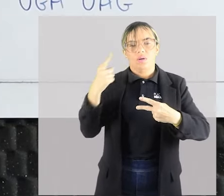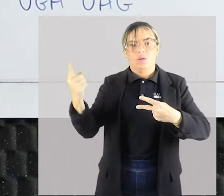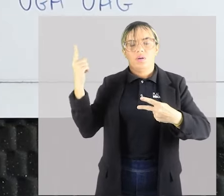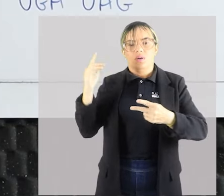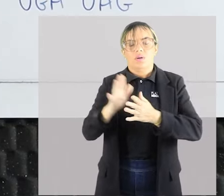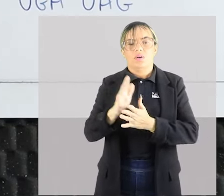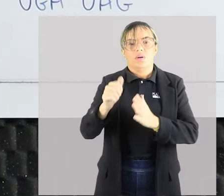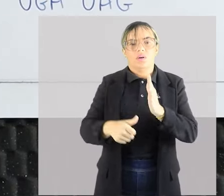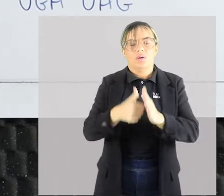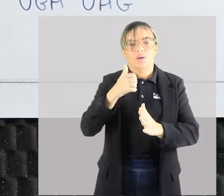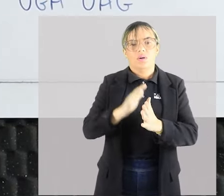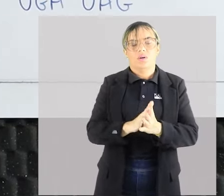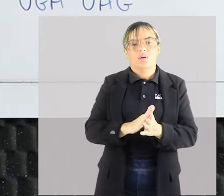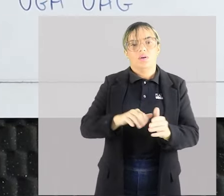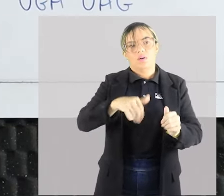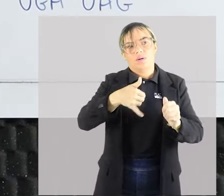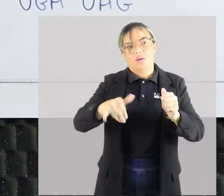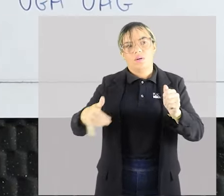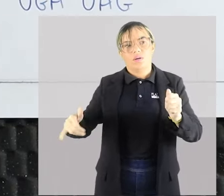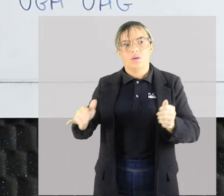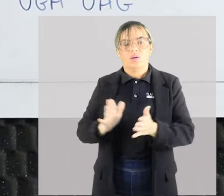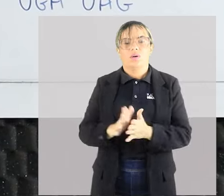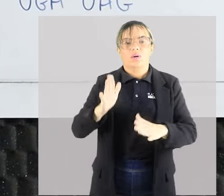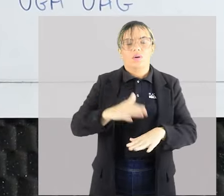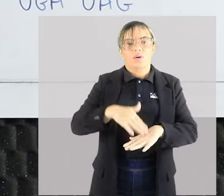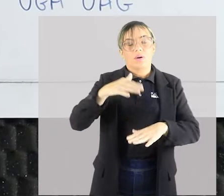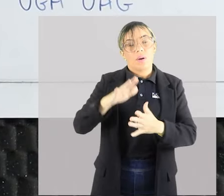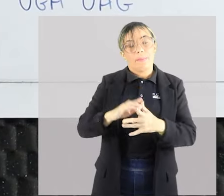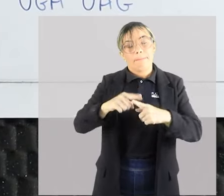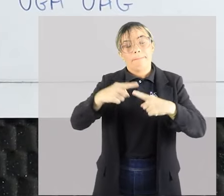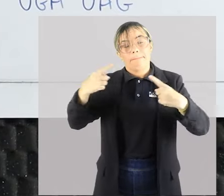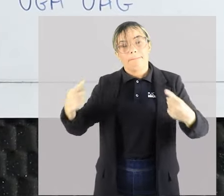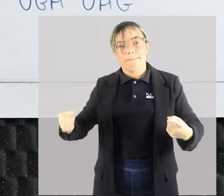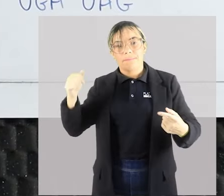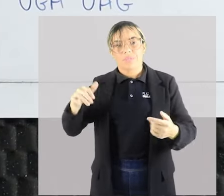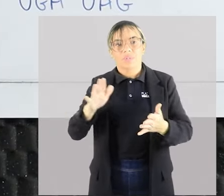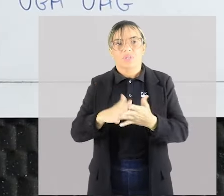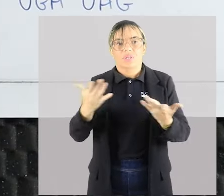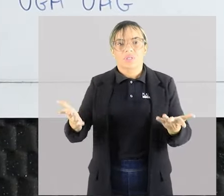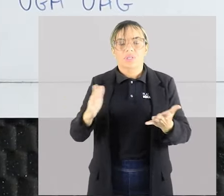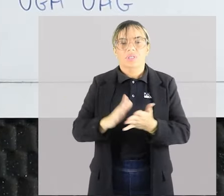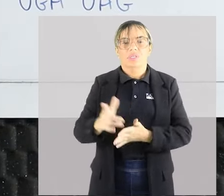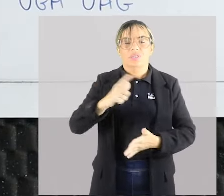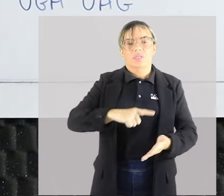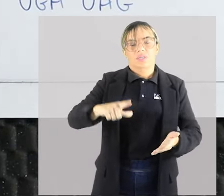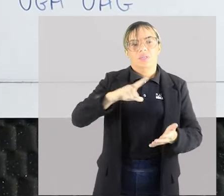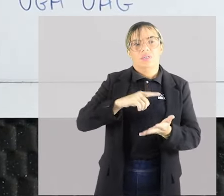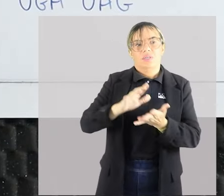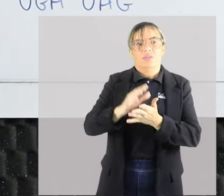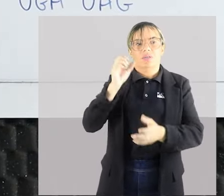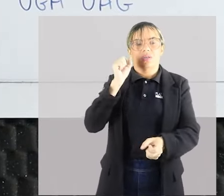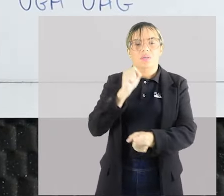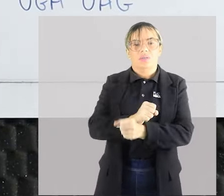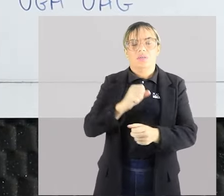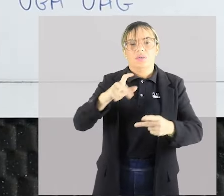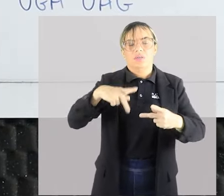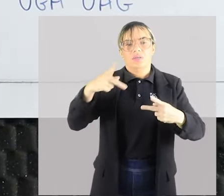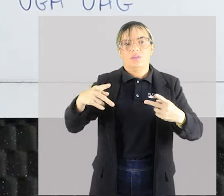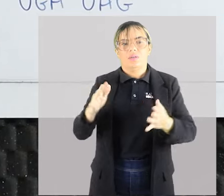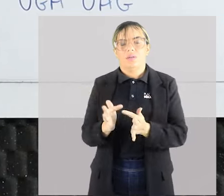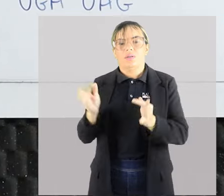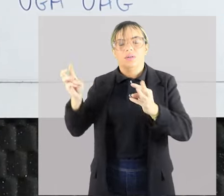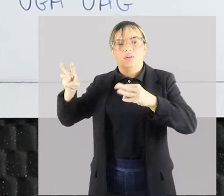aminoácido que vai ser formado mas existem também as trincas de parada aquelas que indicam que a nossa proteína